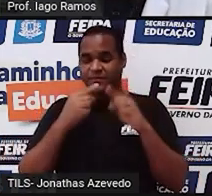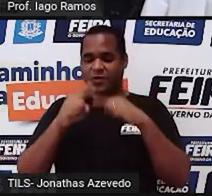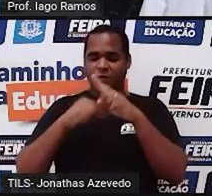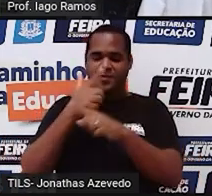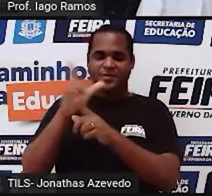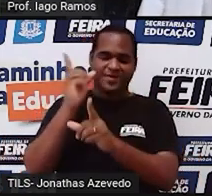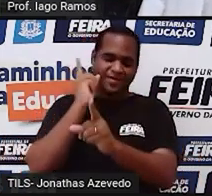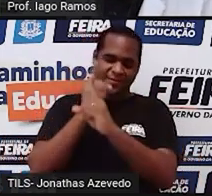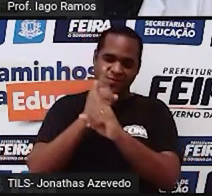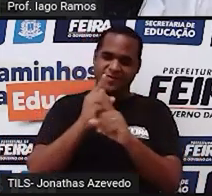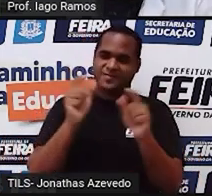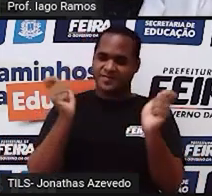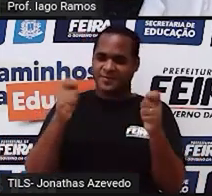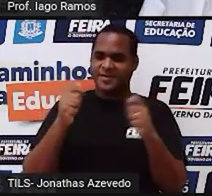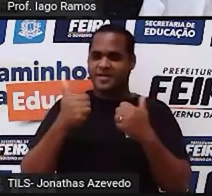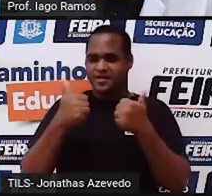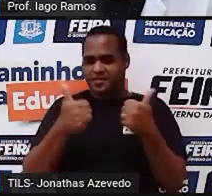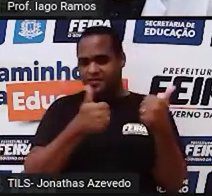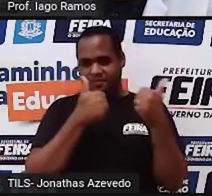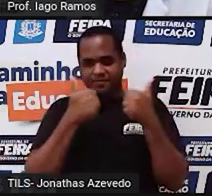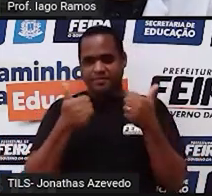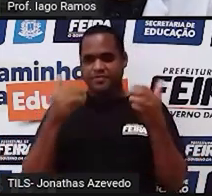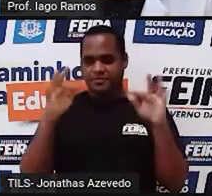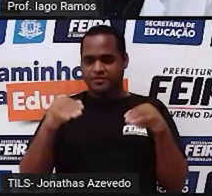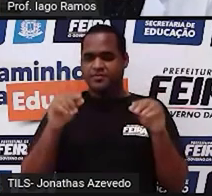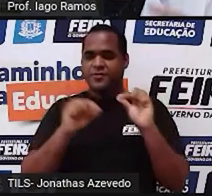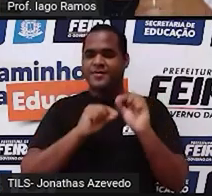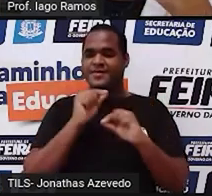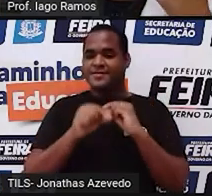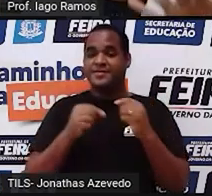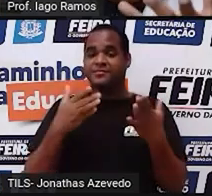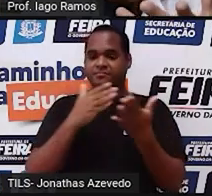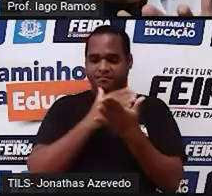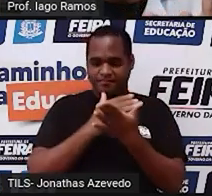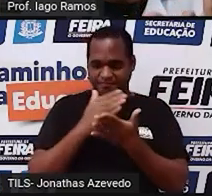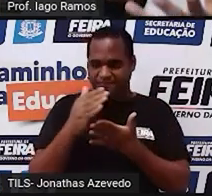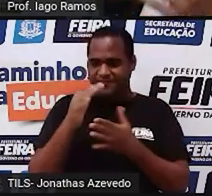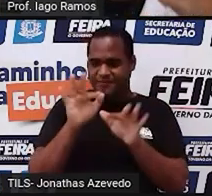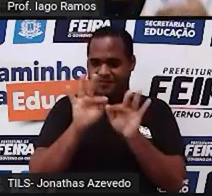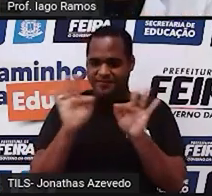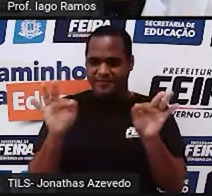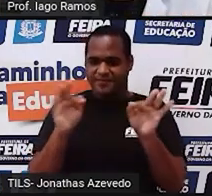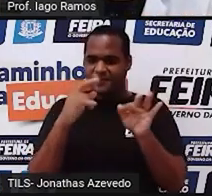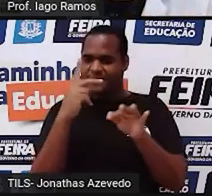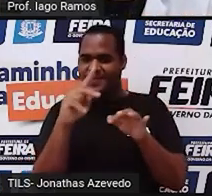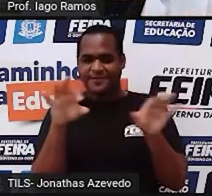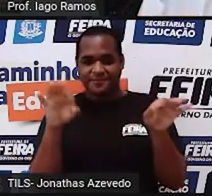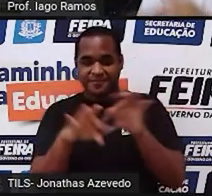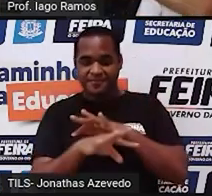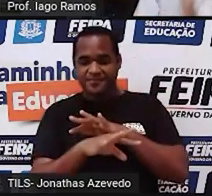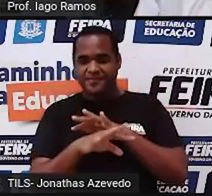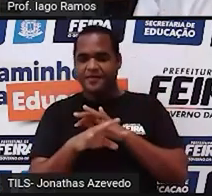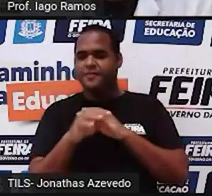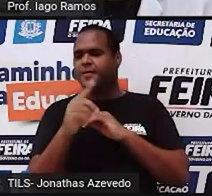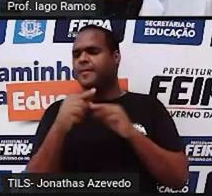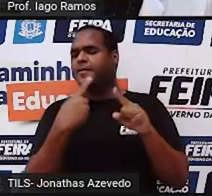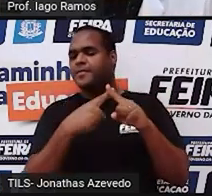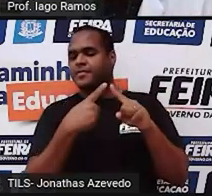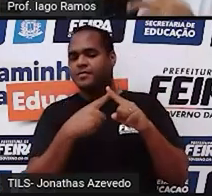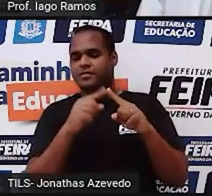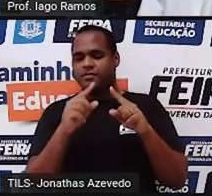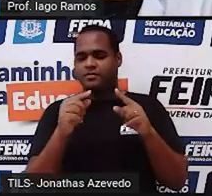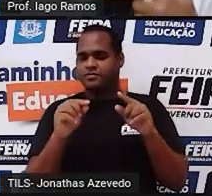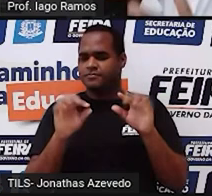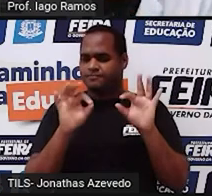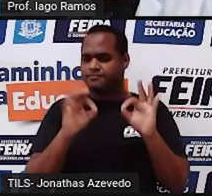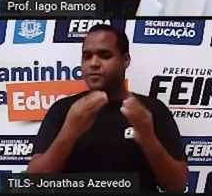próximo encontro mais para a gente fechar com chave de ouro eu começo a frase e você termina porque esse